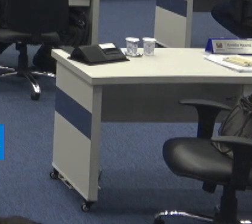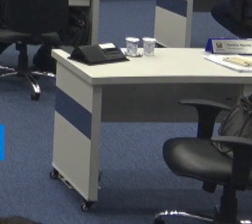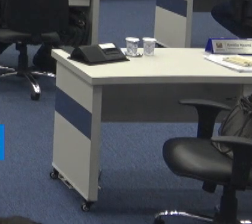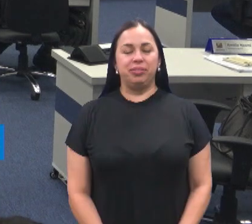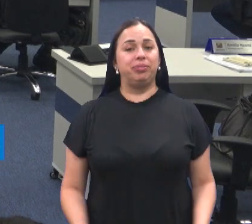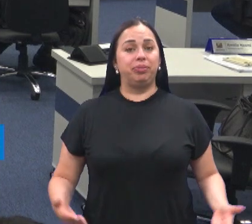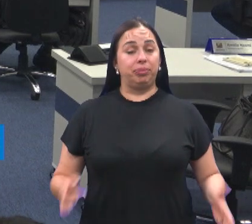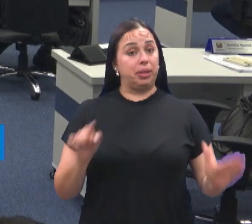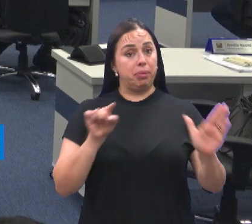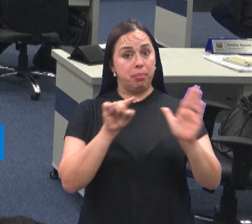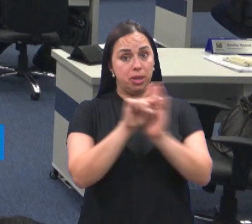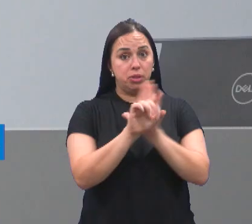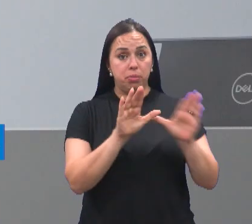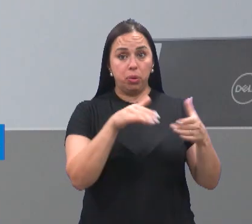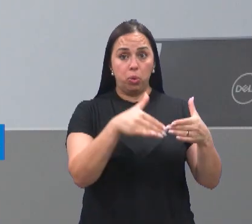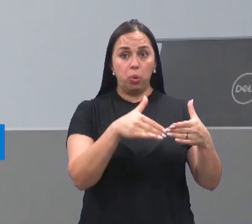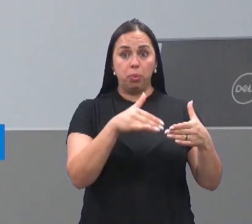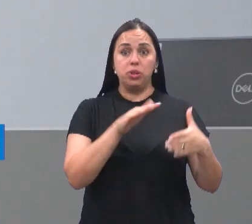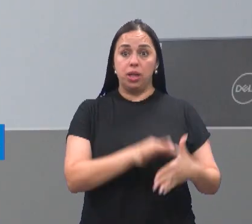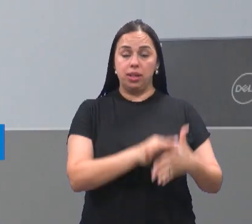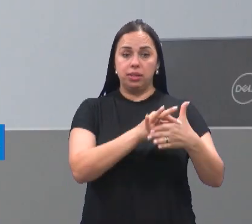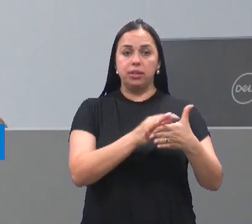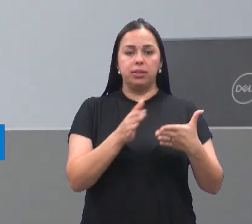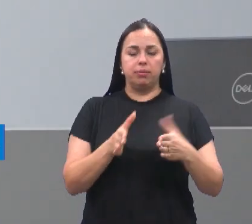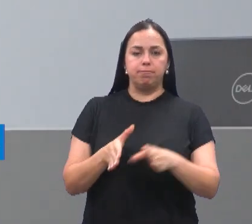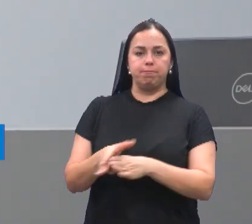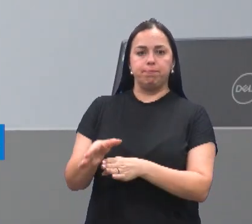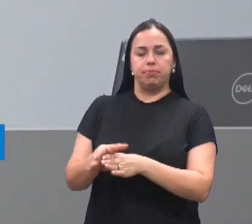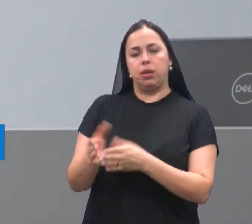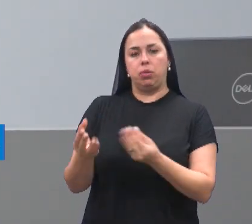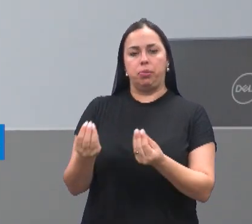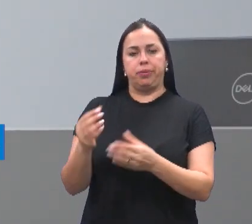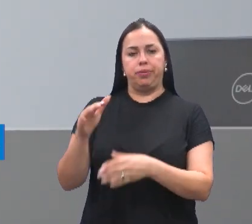Consulta a liderança se deseja encaminhar o voto.